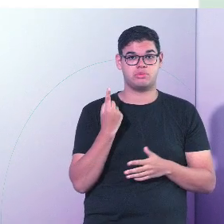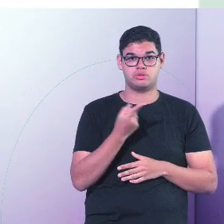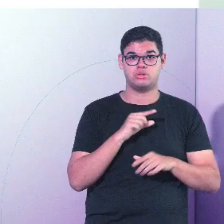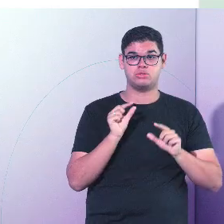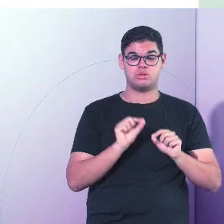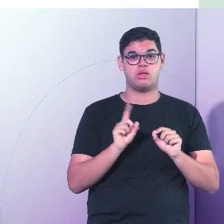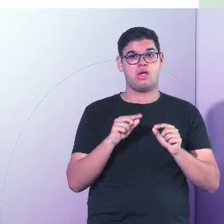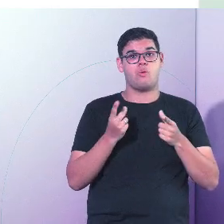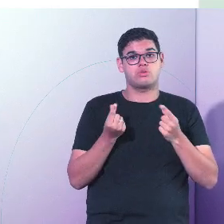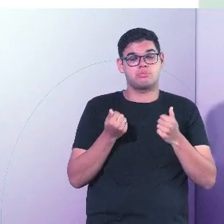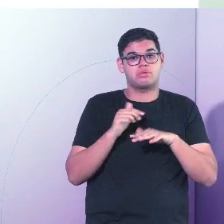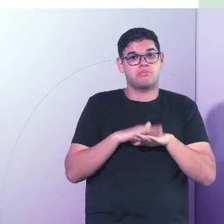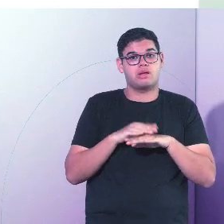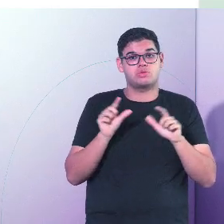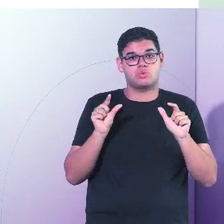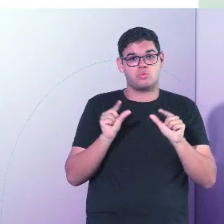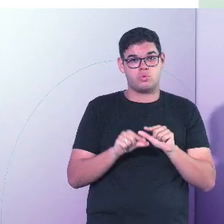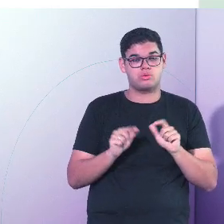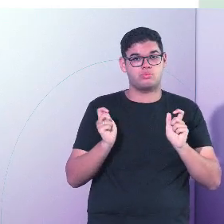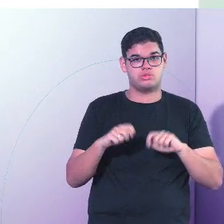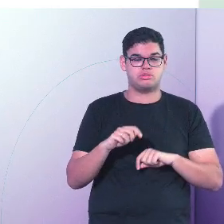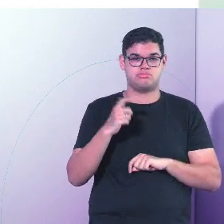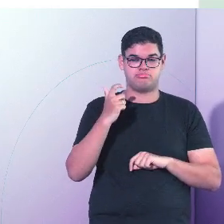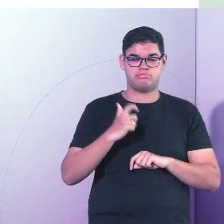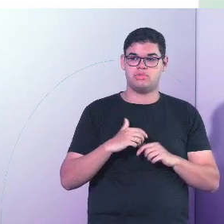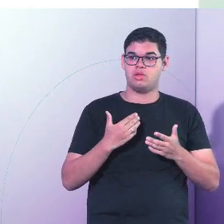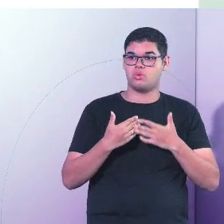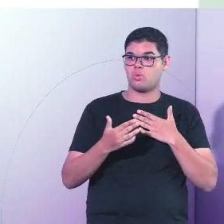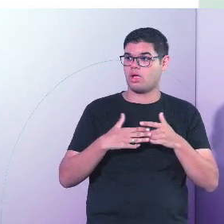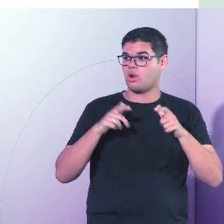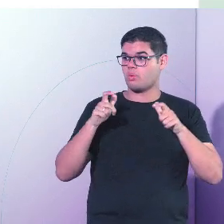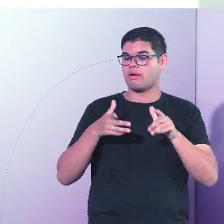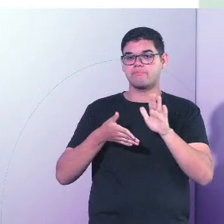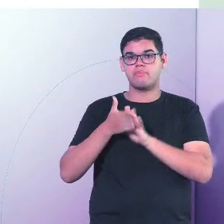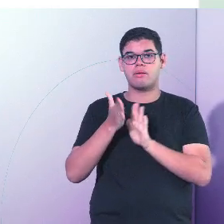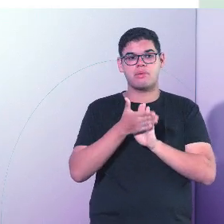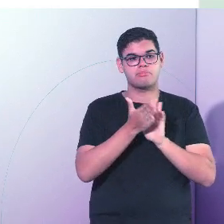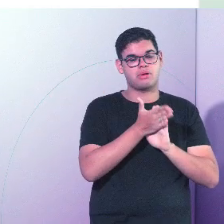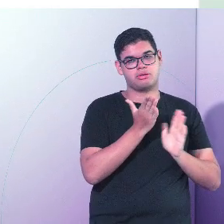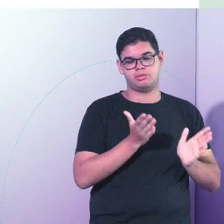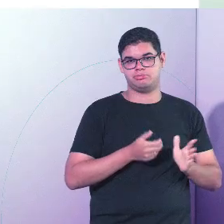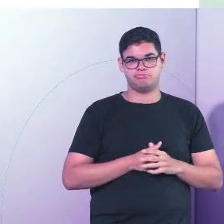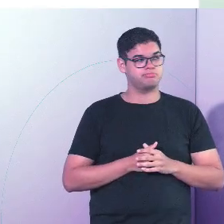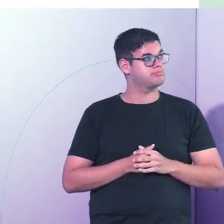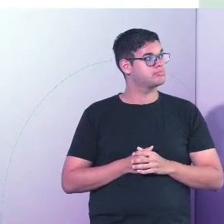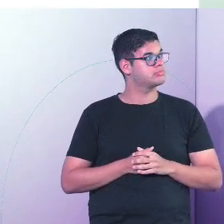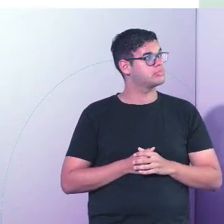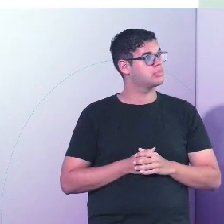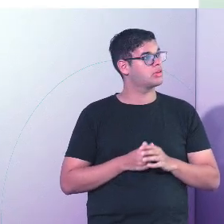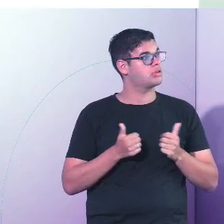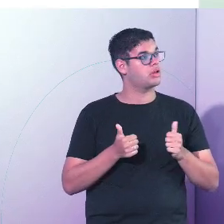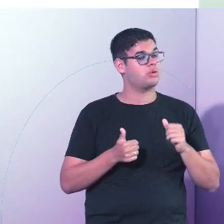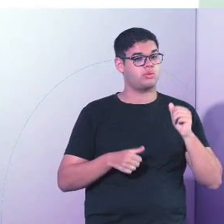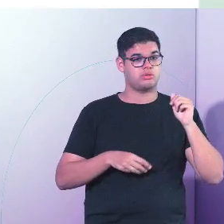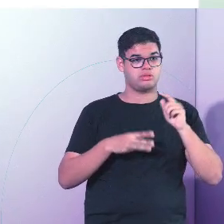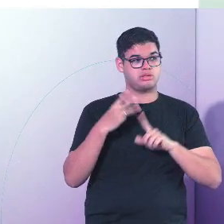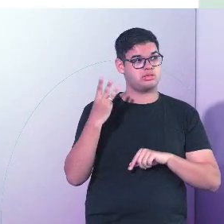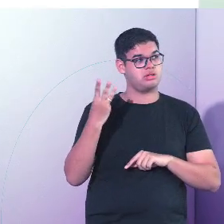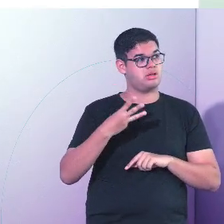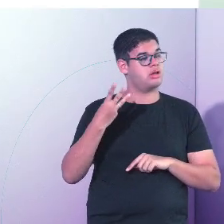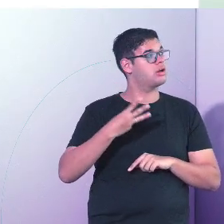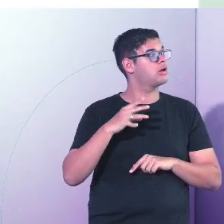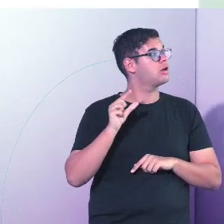curto do que deveria ser, mas em qualquer lugar que você vá, o orçamento é curto. E o terceiro fator é o fator que eu chamaria